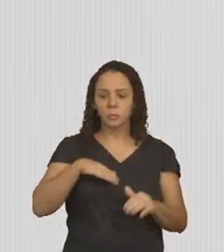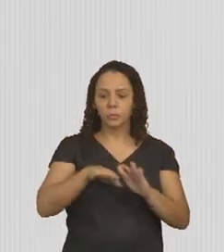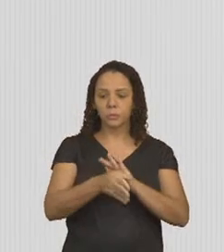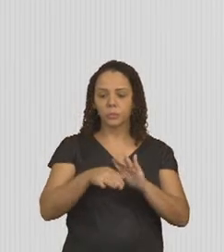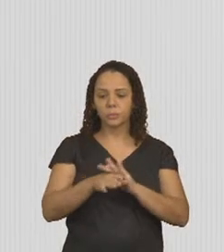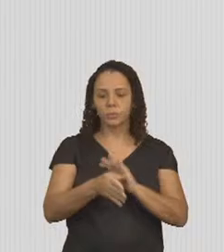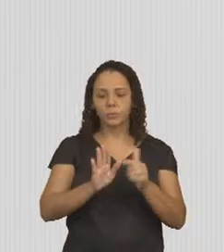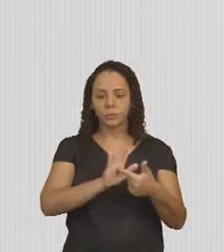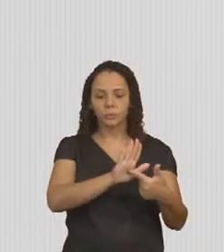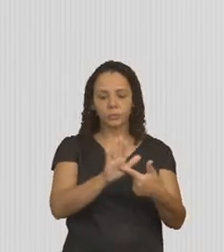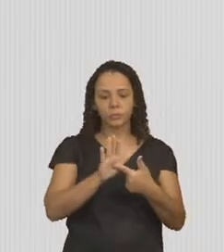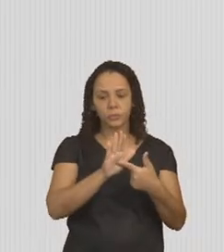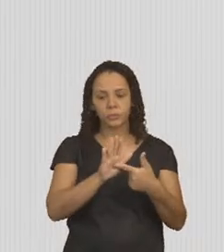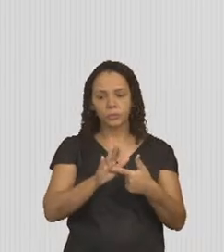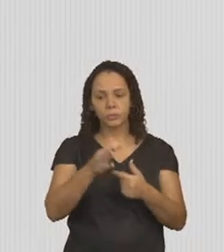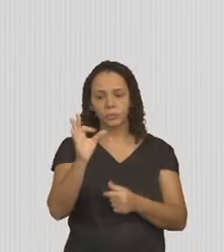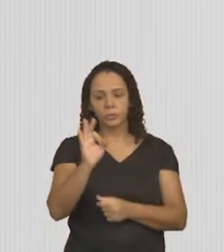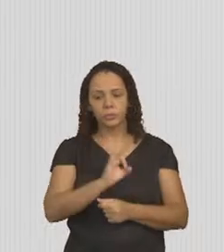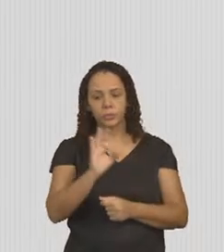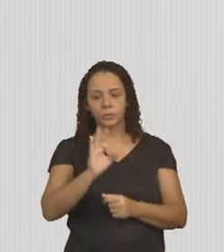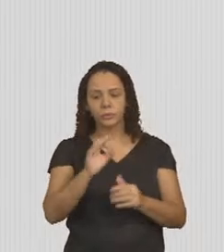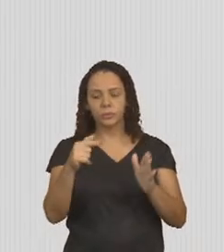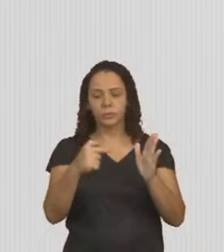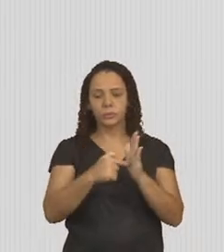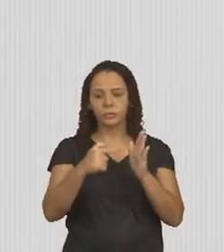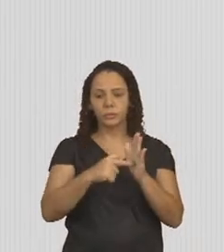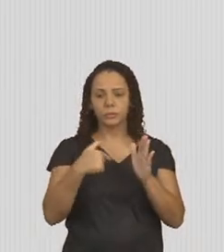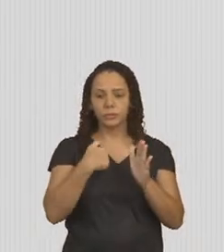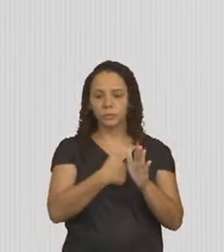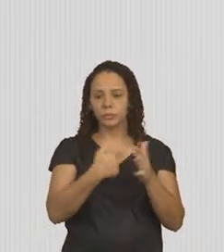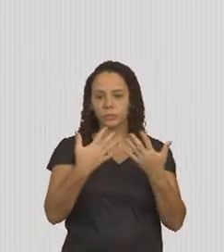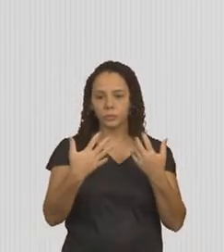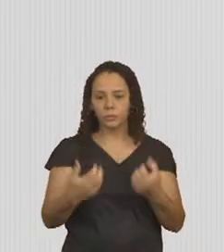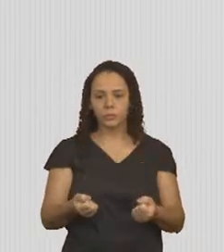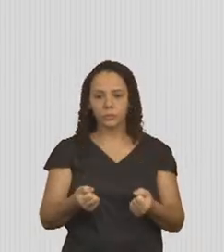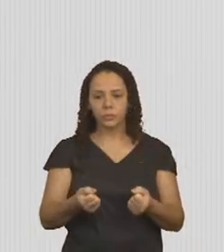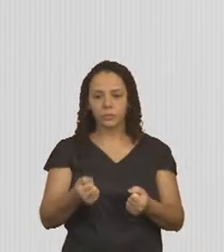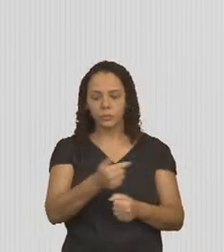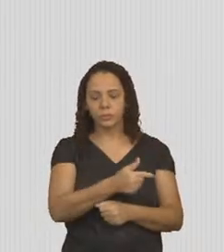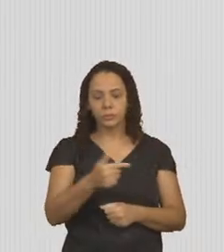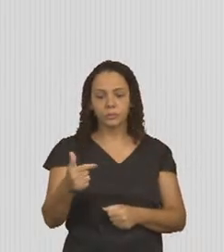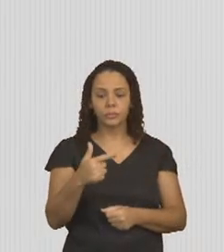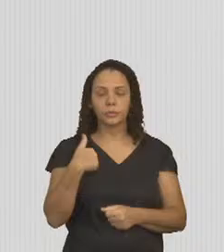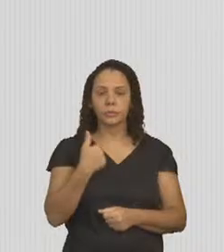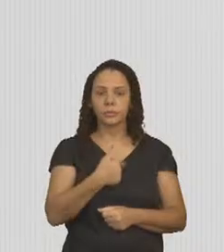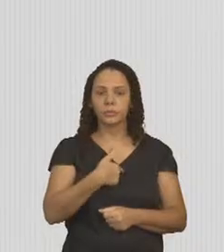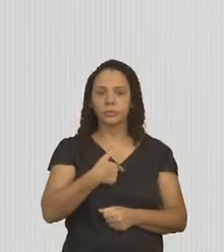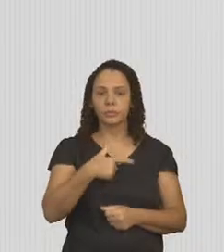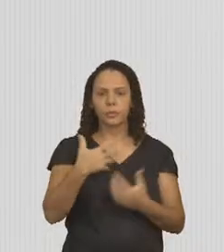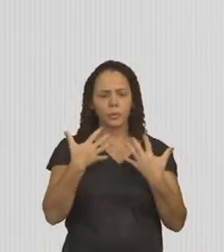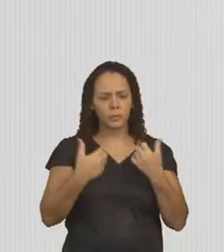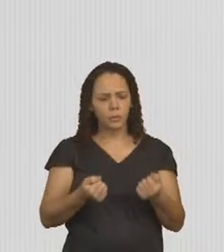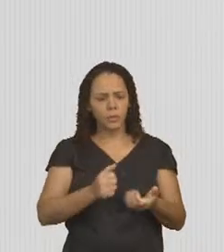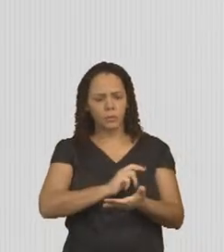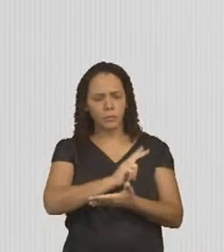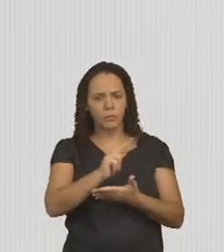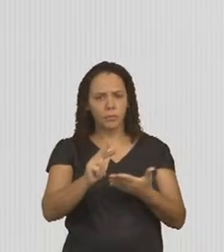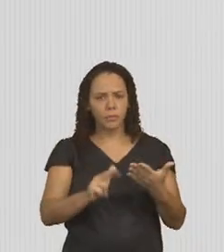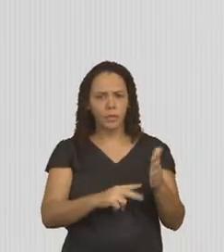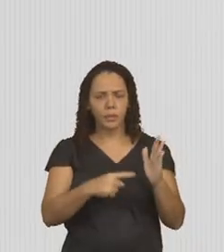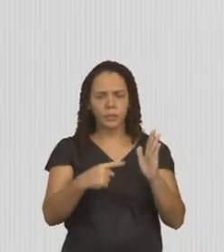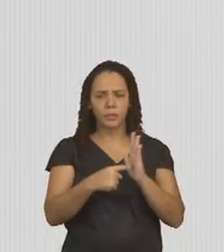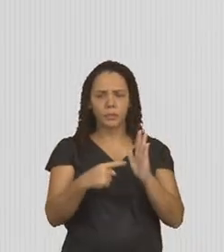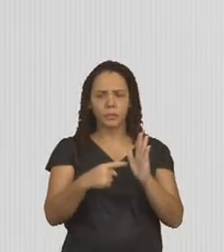nos slides a porcentagem de denúncias que a gente recebeu pelo nosso formulário de denúncias. Semanalmente a gente recebe dezenas de denúncias, centenas de denúncias,